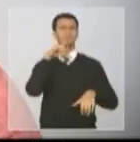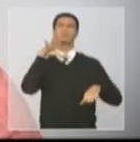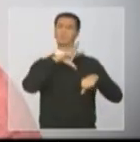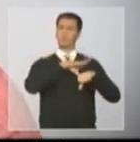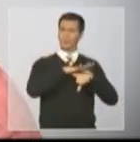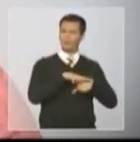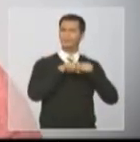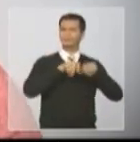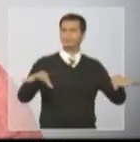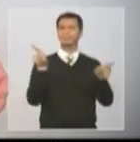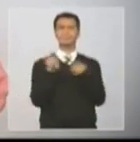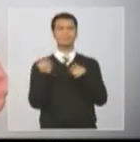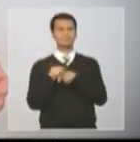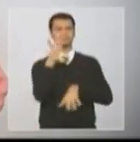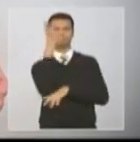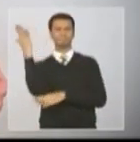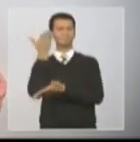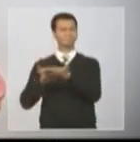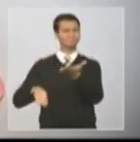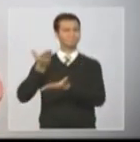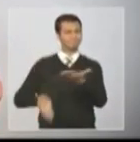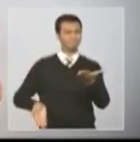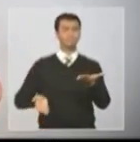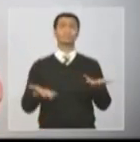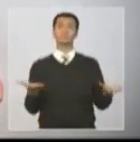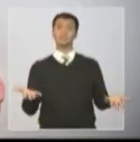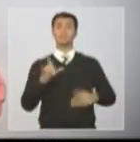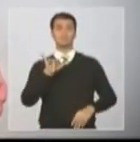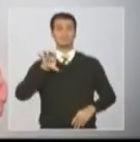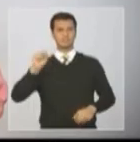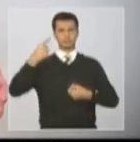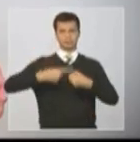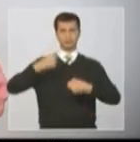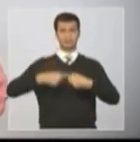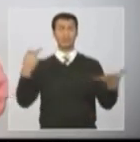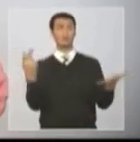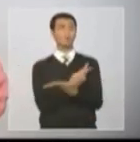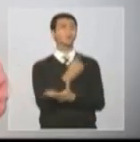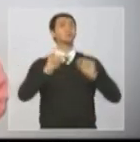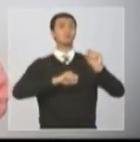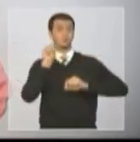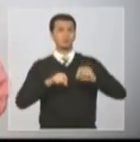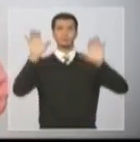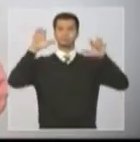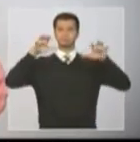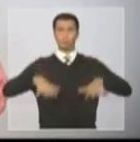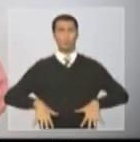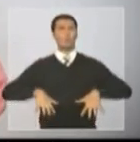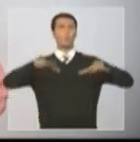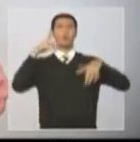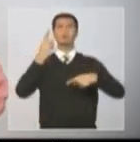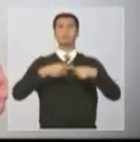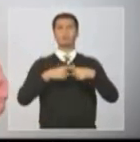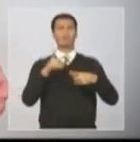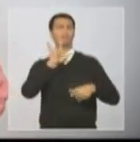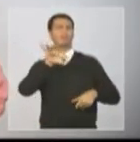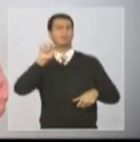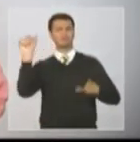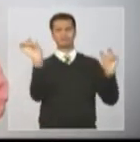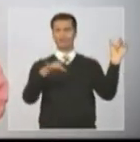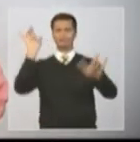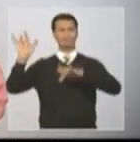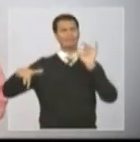e prejuízos para o meio ambiente. A destinação incorreta do lixo nas cidades, por exemplo, entope bueiros, agravando as enchentes que têm